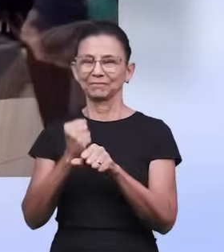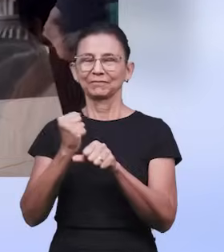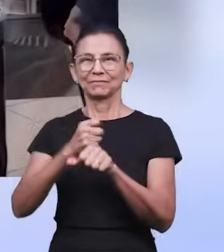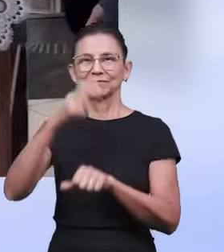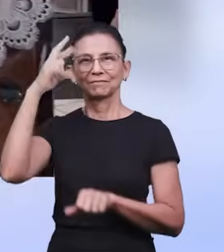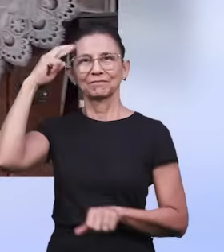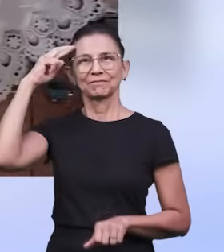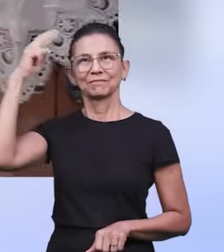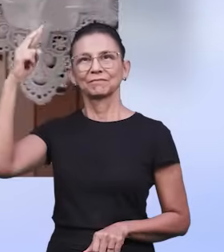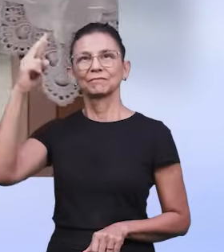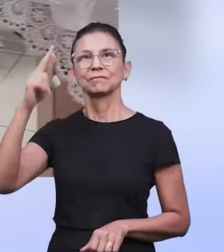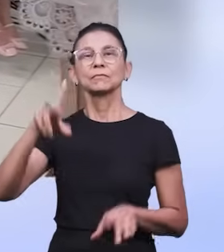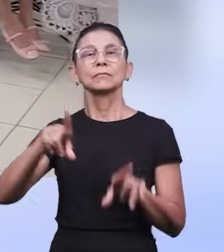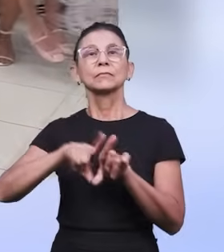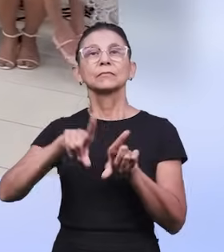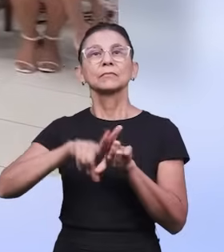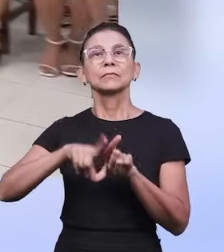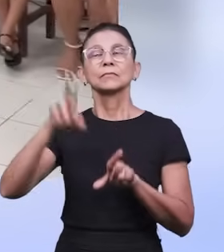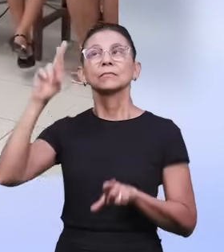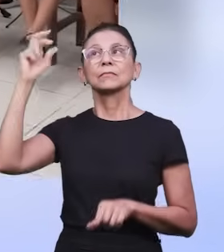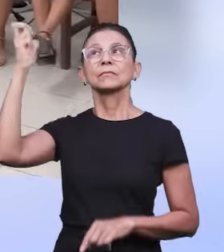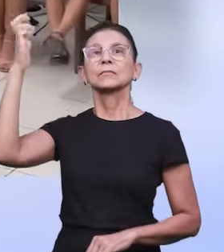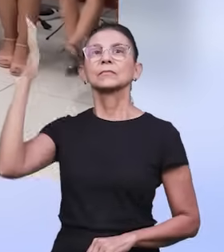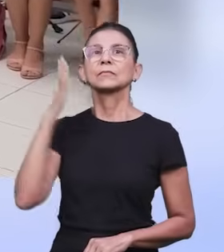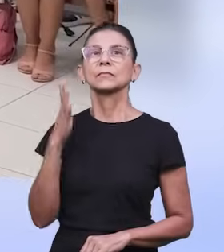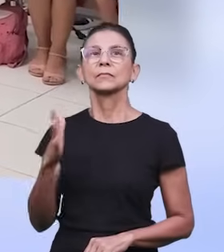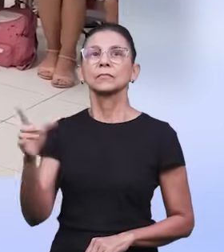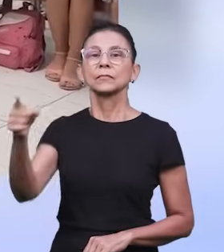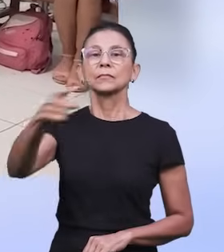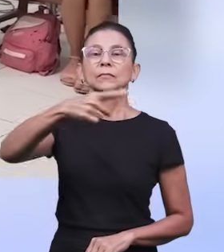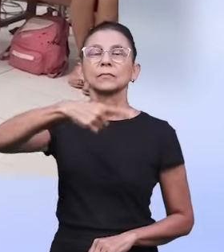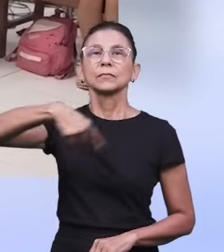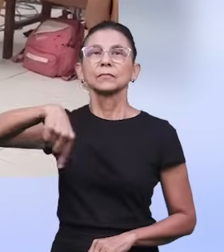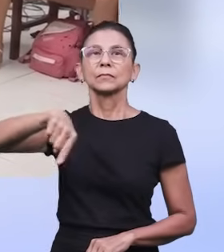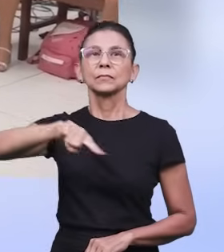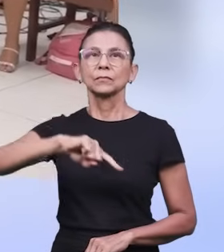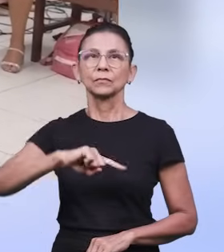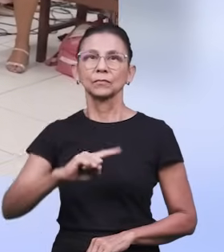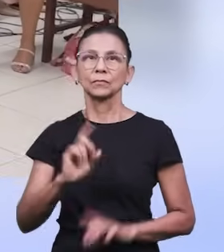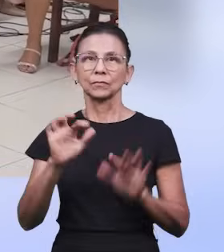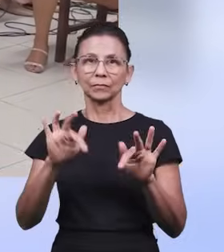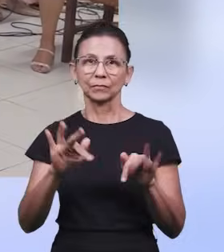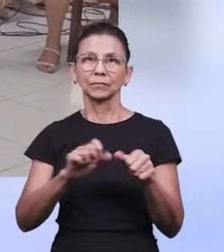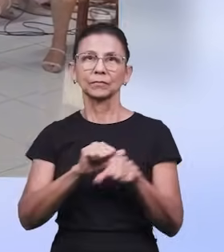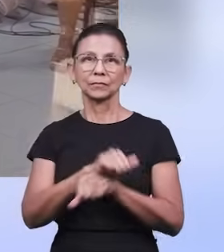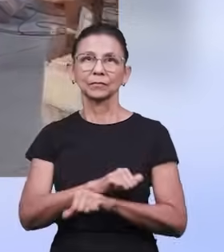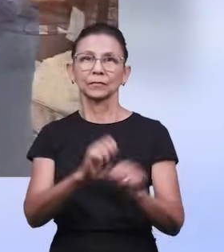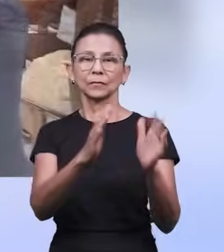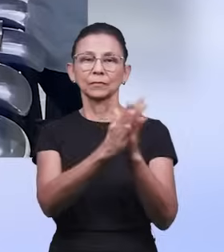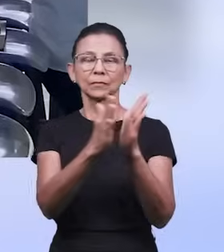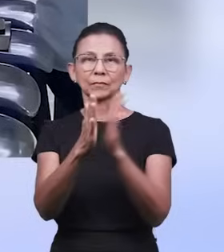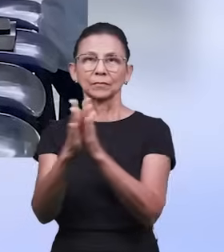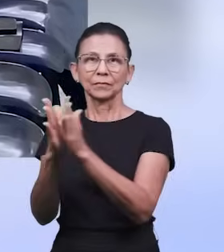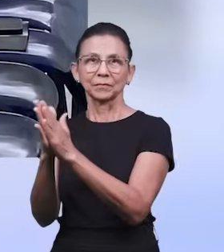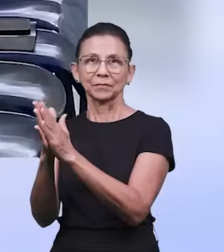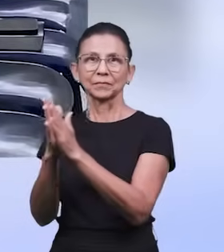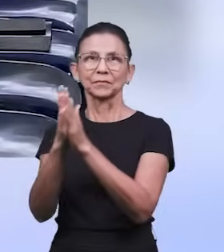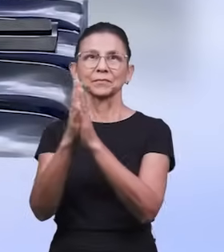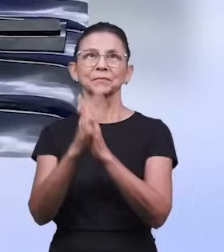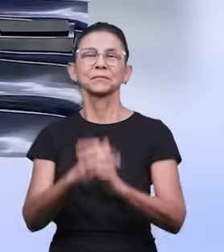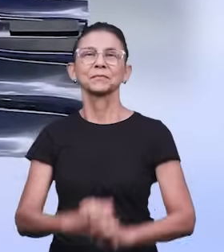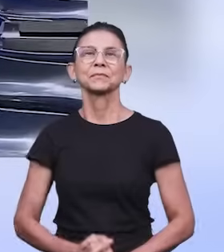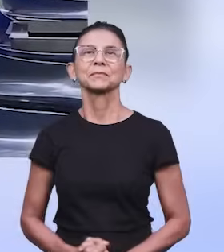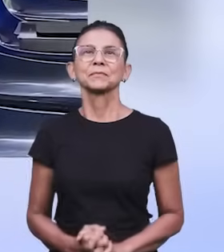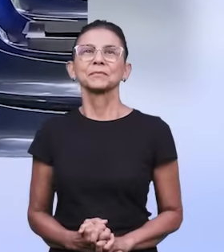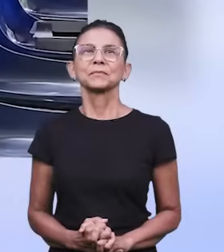E também por orientação do nosso Deus, todas receberam oração após o mini-seminário. Bênção em dobro! Aqui em Alagoas,